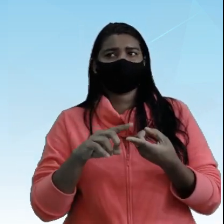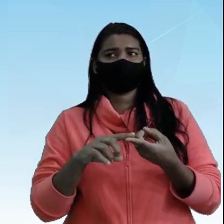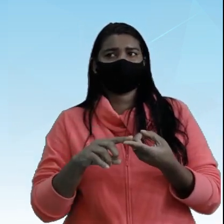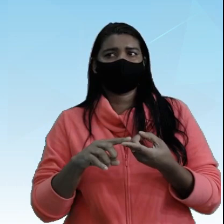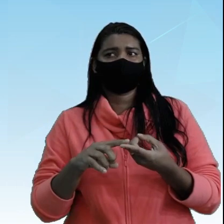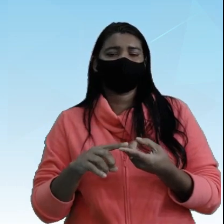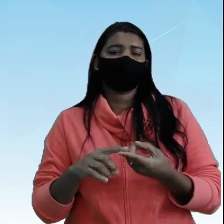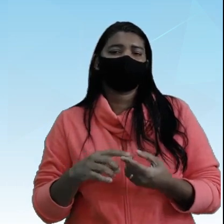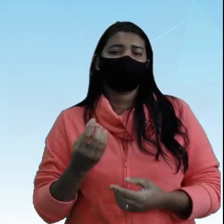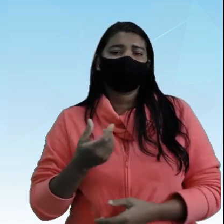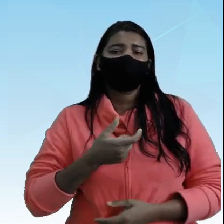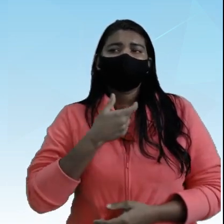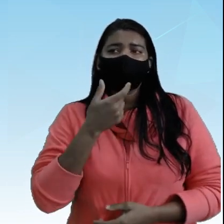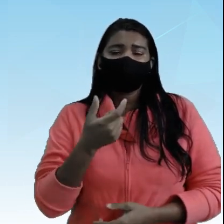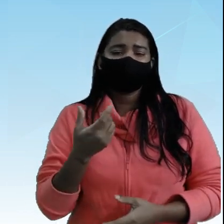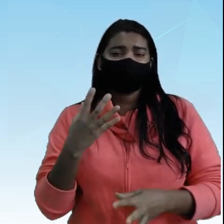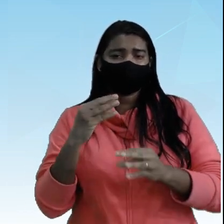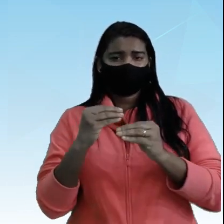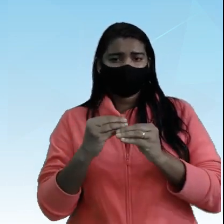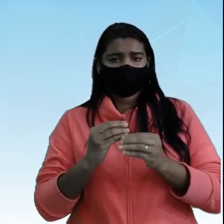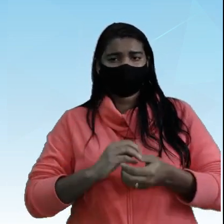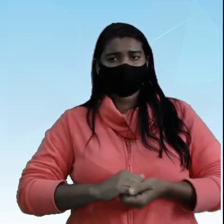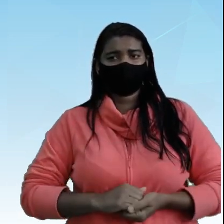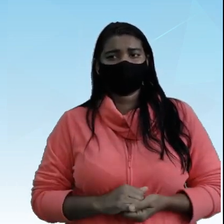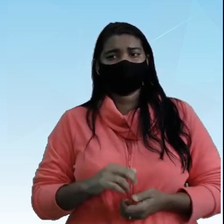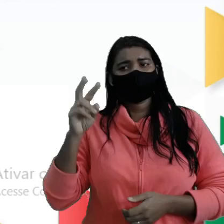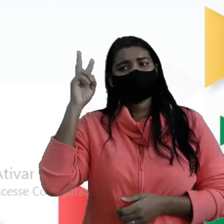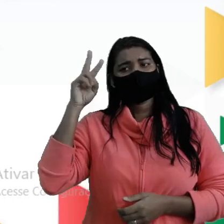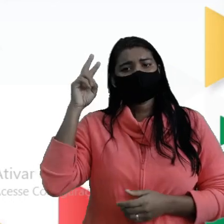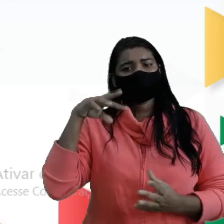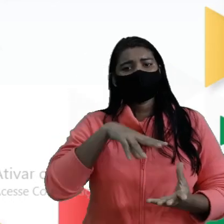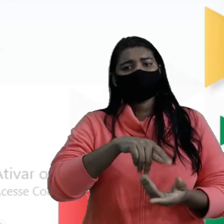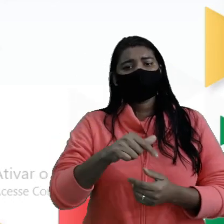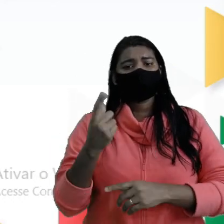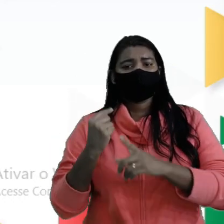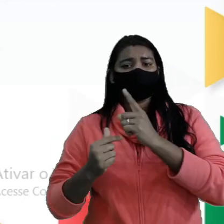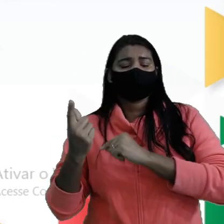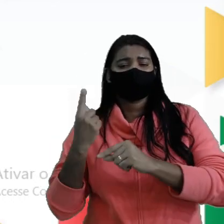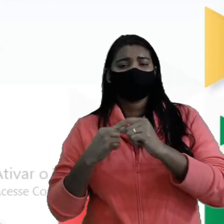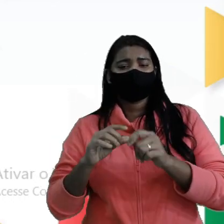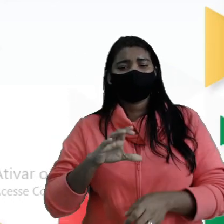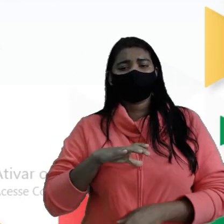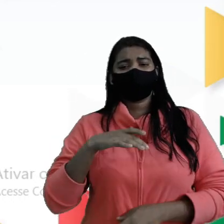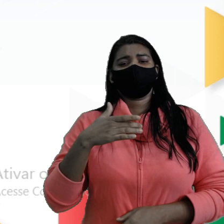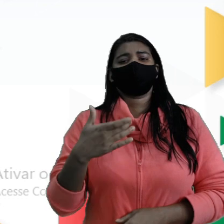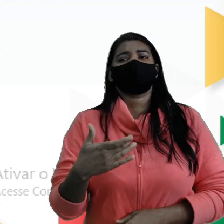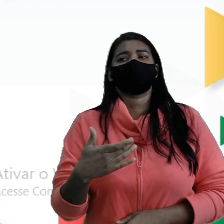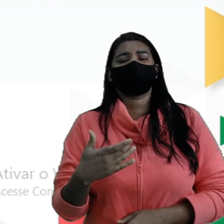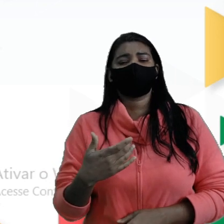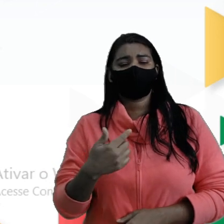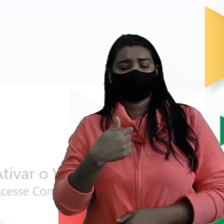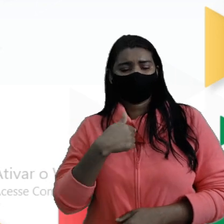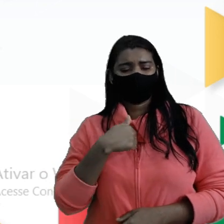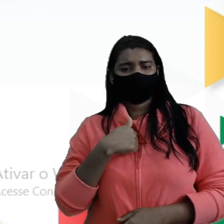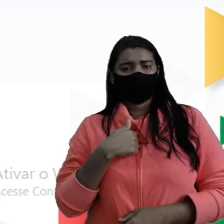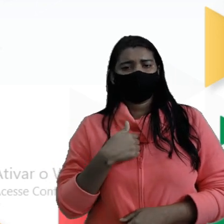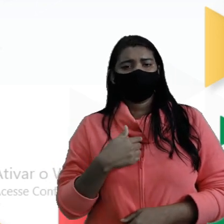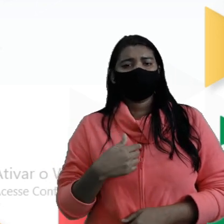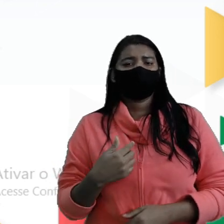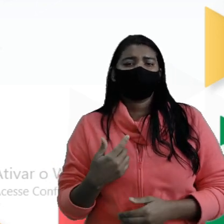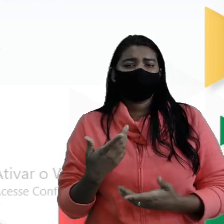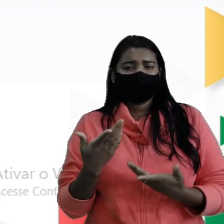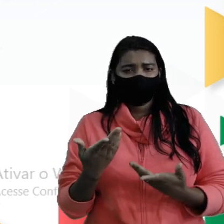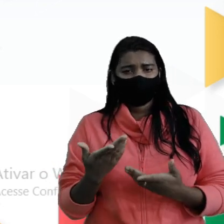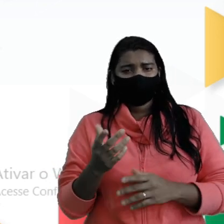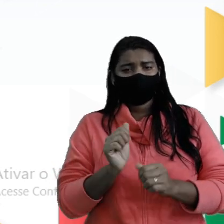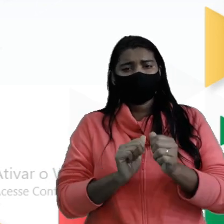do som. Então, o negócio vai lembrar o mundo financeiro, o ego, o eu, o ócio,